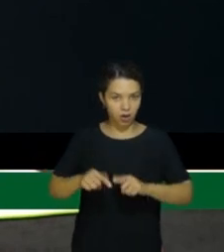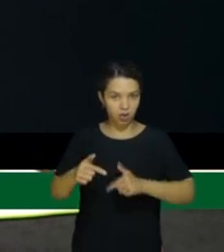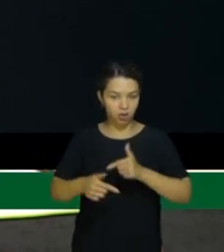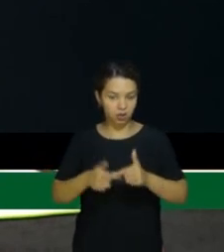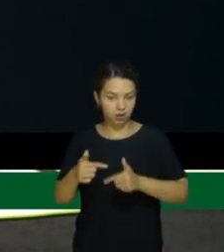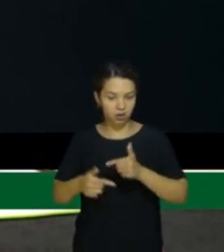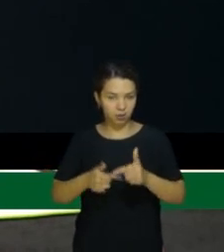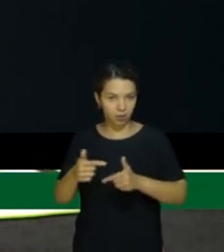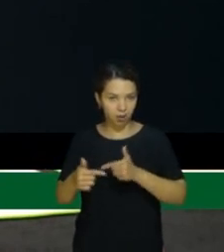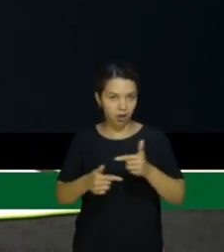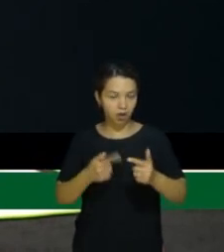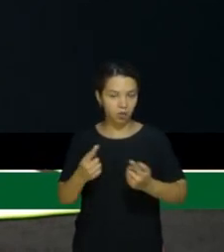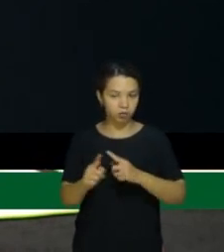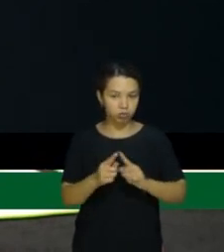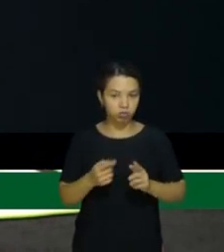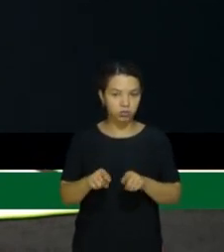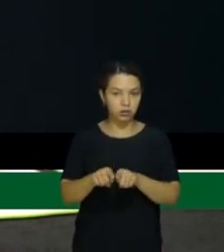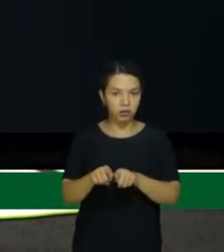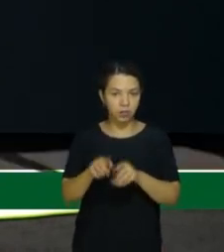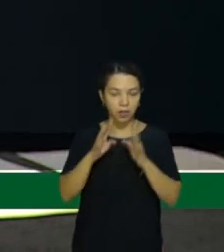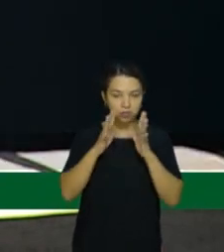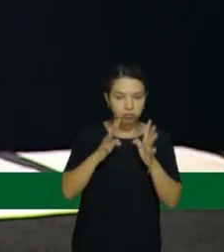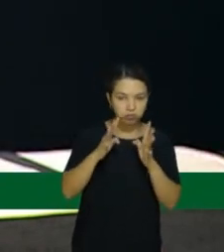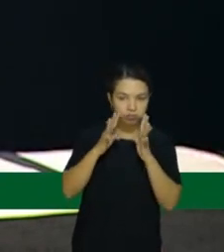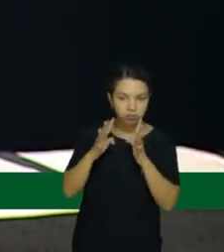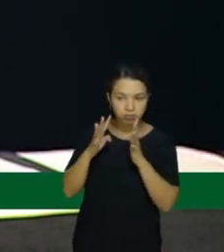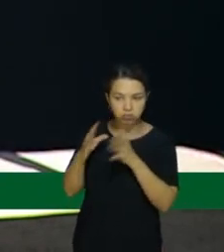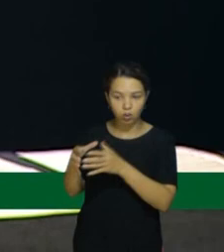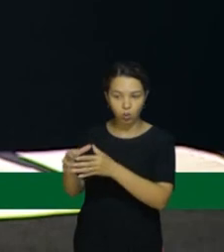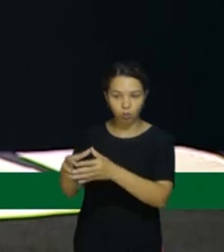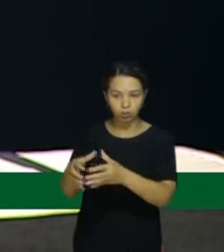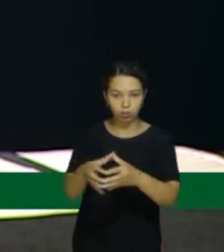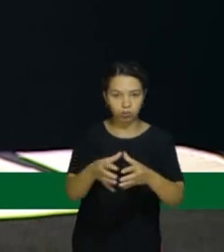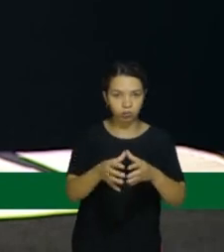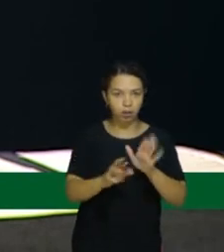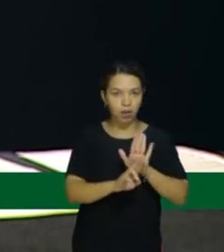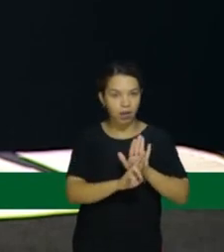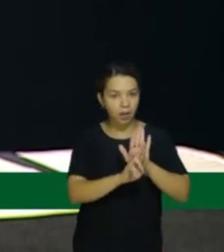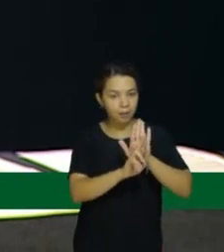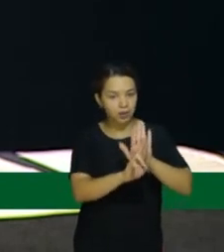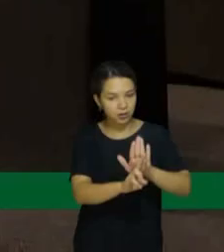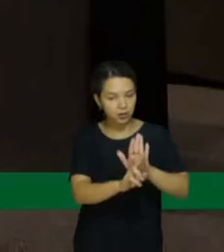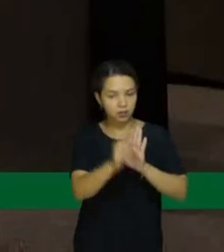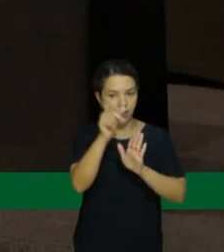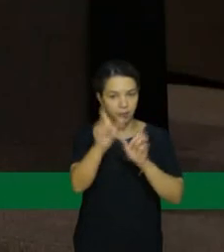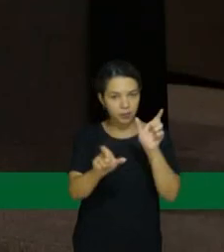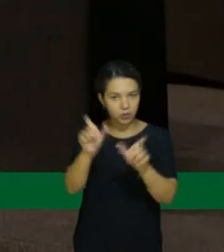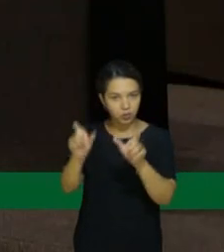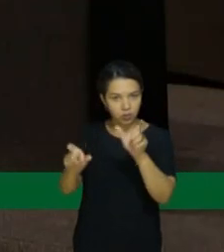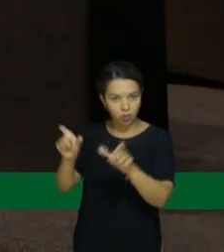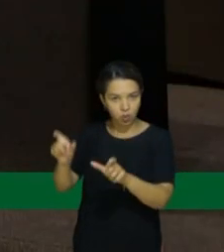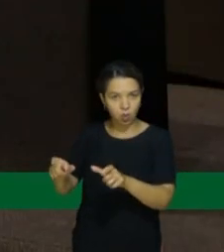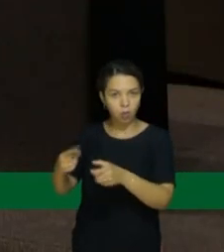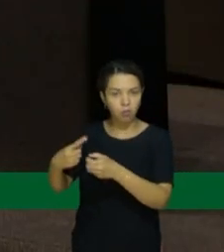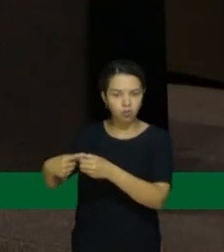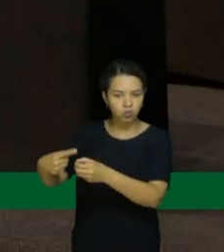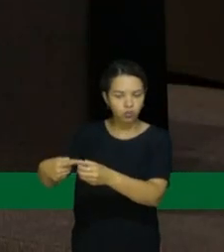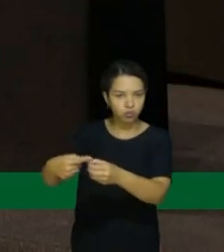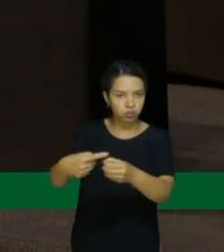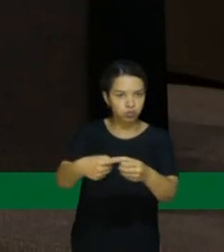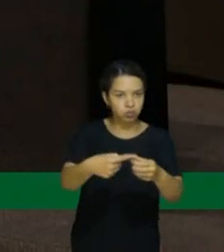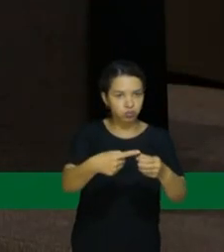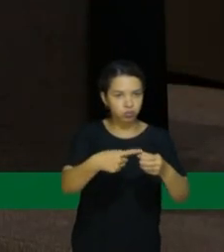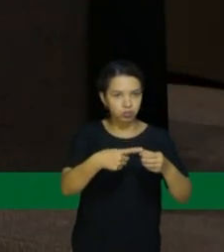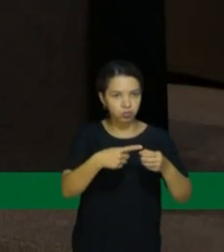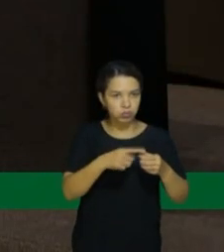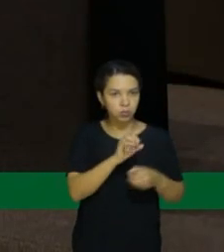tudo ouvir das nossas entidades que representam as pessoas em todos os municípios ao entorno daqui de